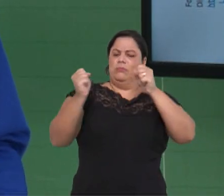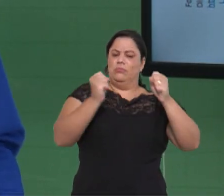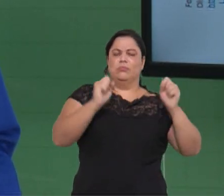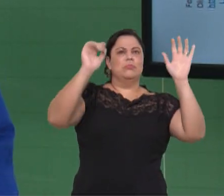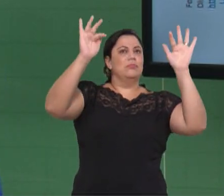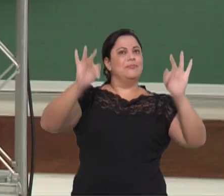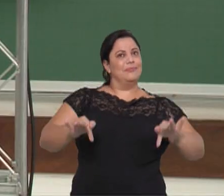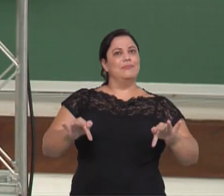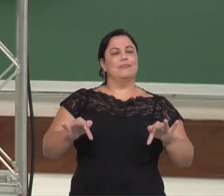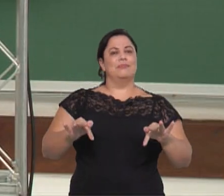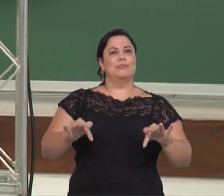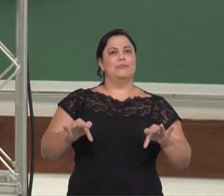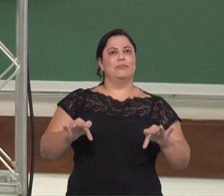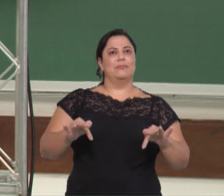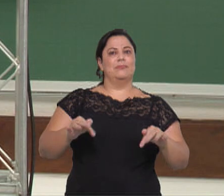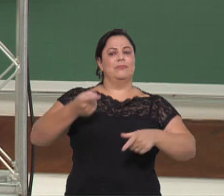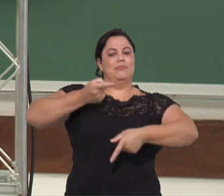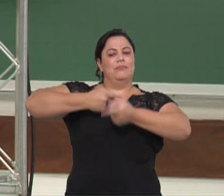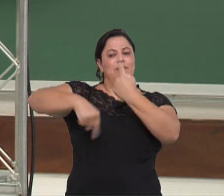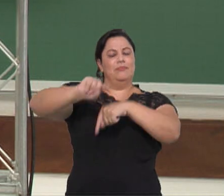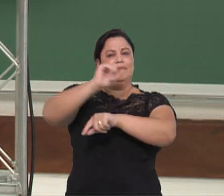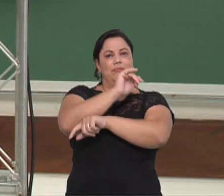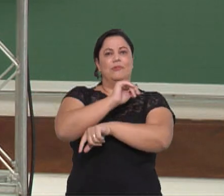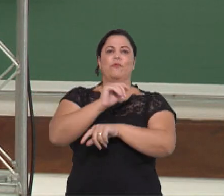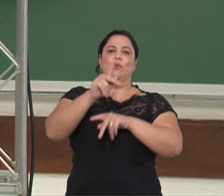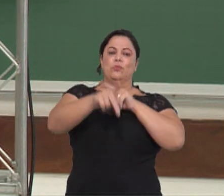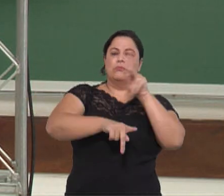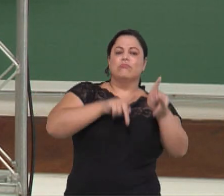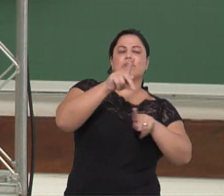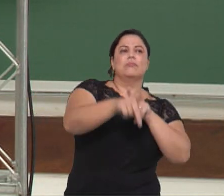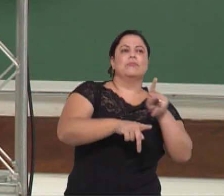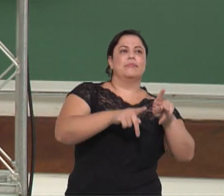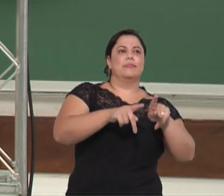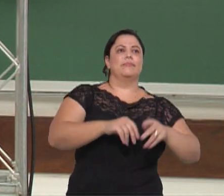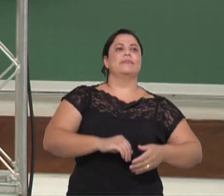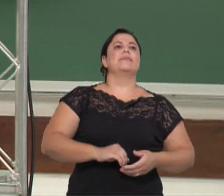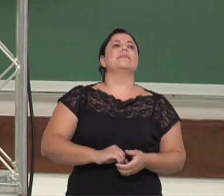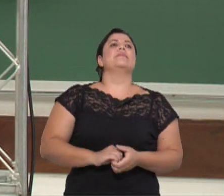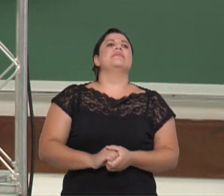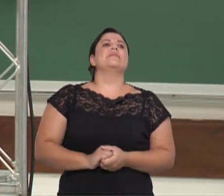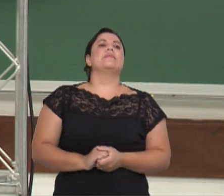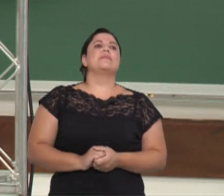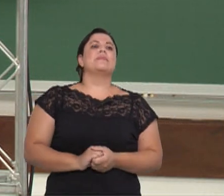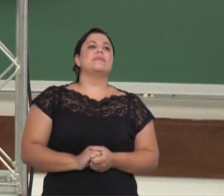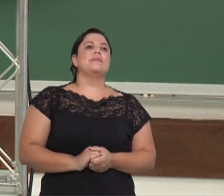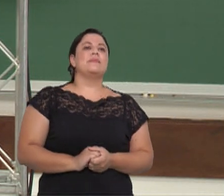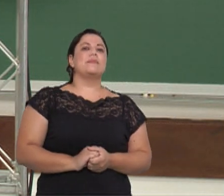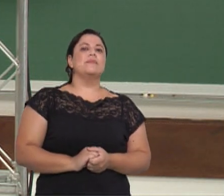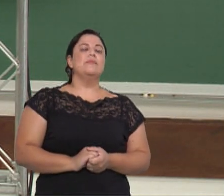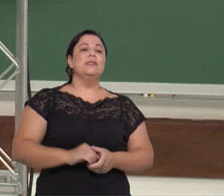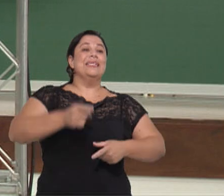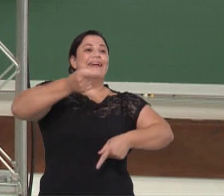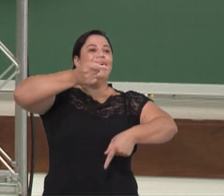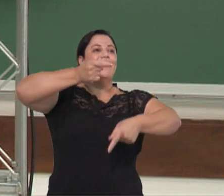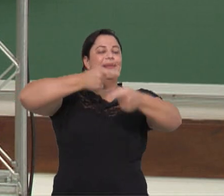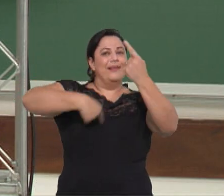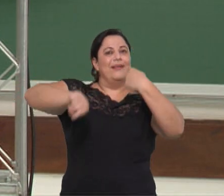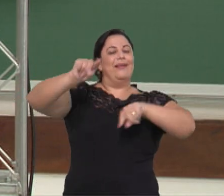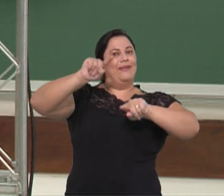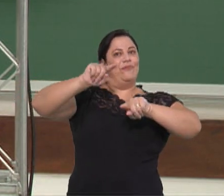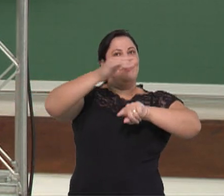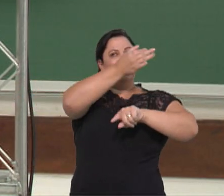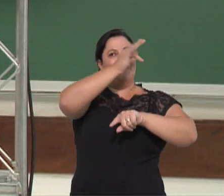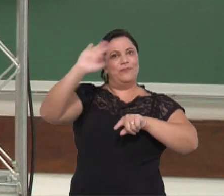Popular. Então a Revolução Francesa começou com algo popular, mas ela não vai terminar como algo popular, tá? Ela